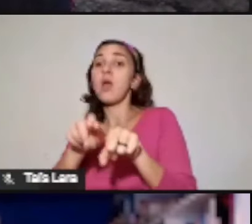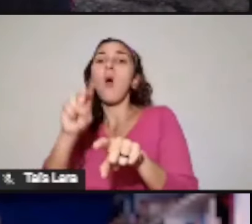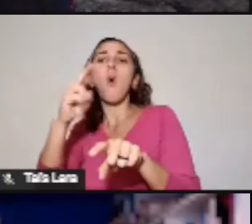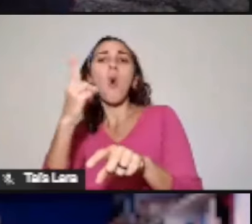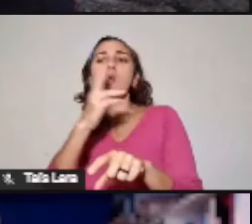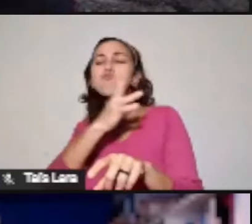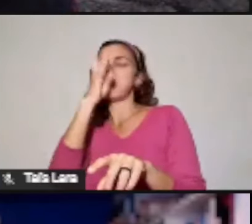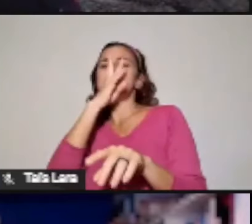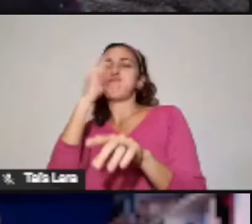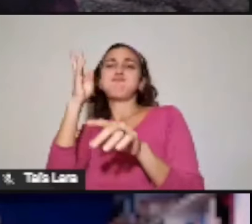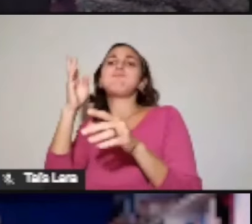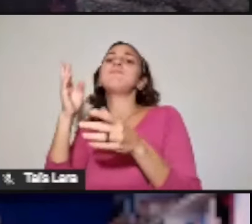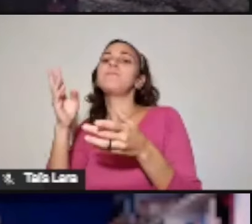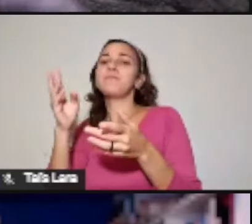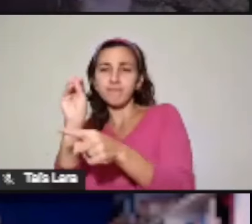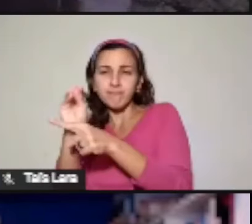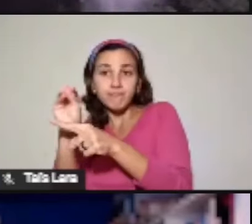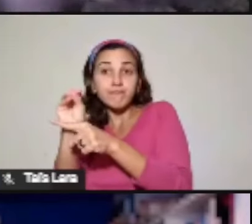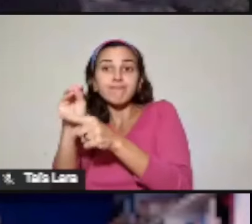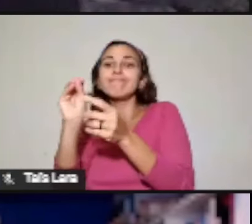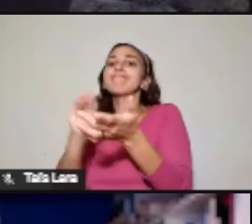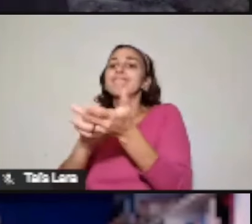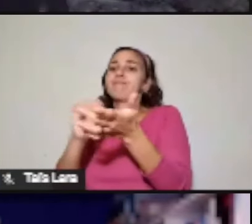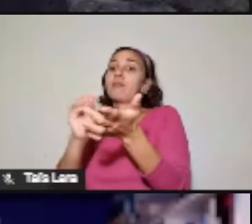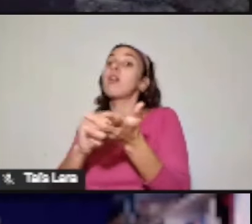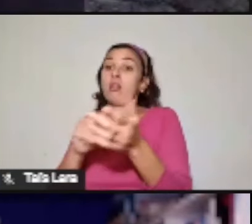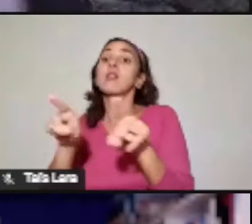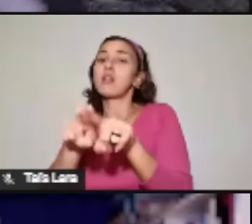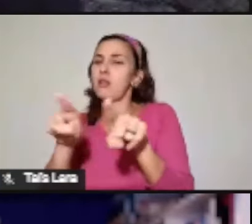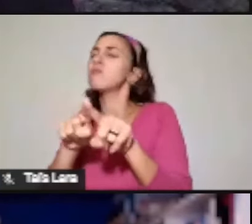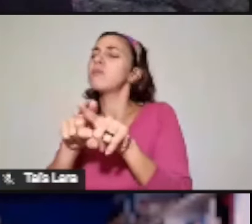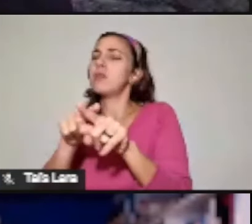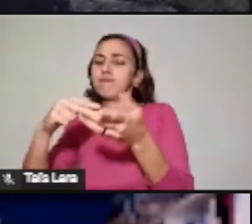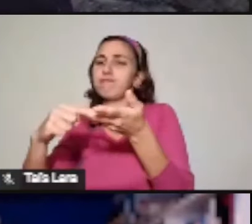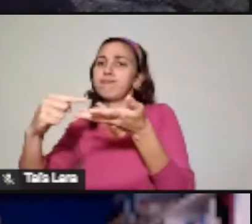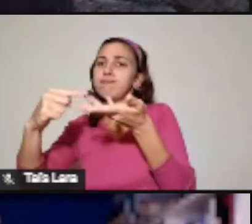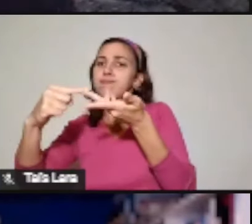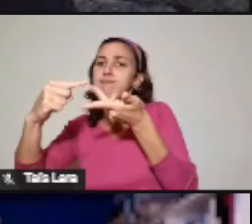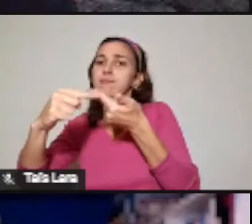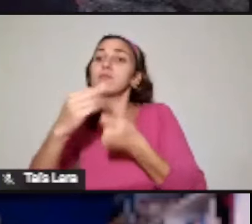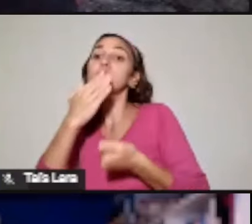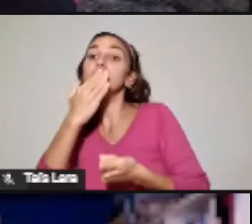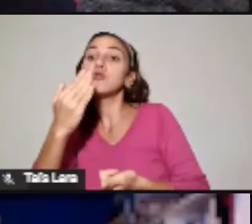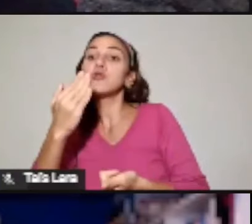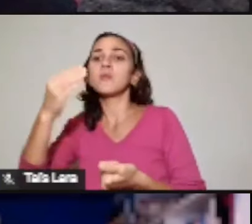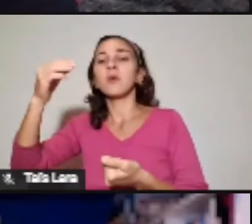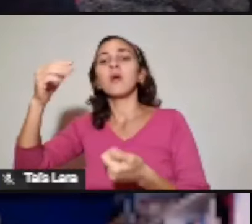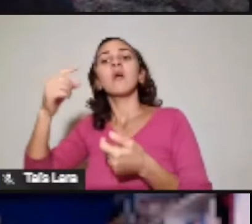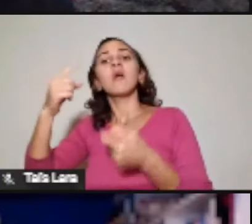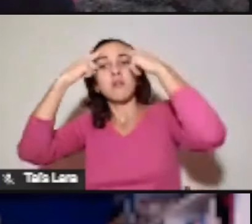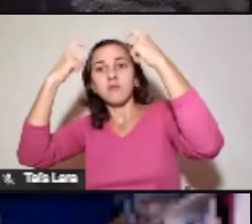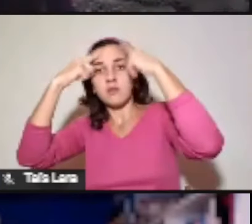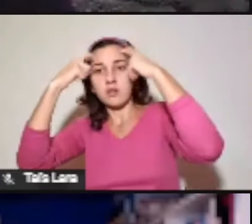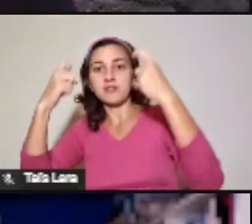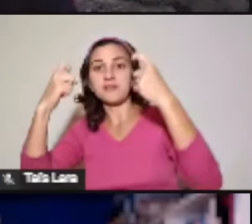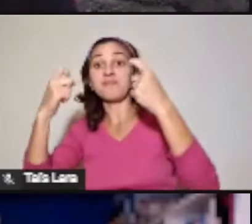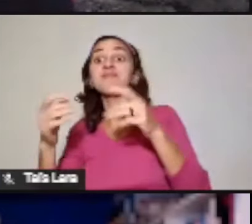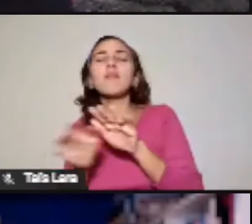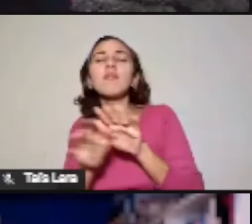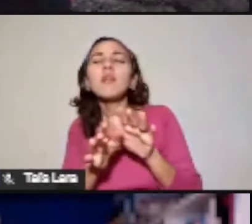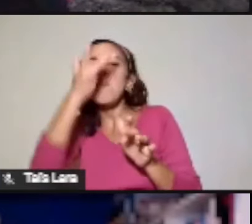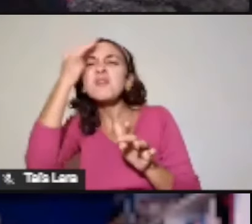da palmada, porque muita gente realmente fala assim: ah, nossa, agora a lei da palmada veio para prender a família. Nossa,